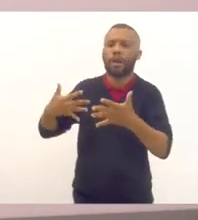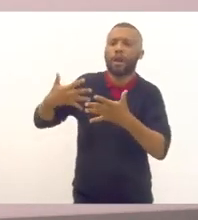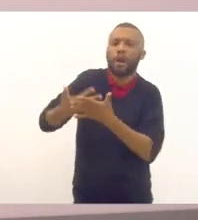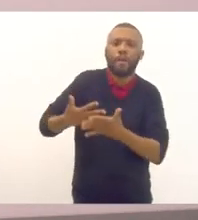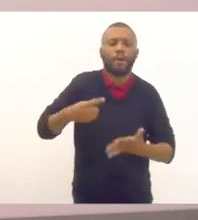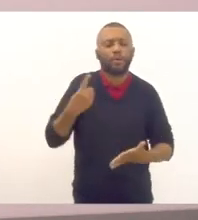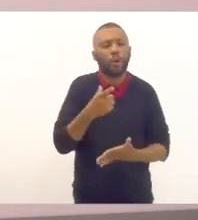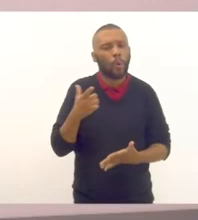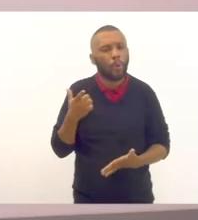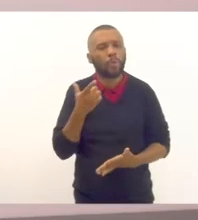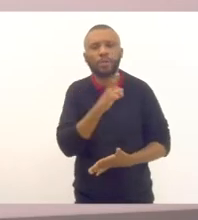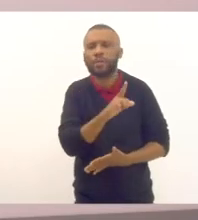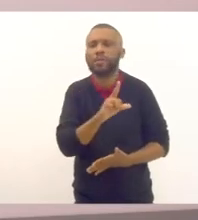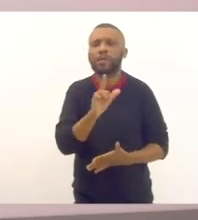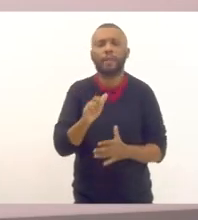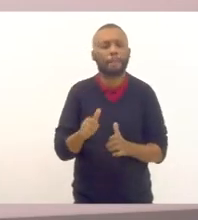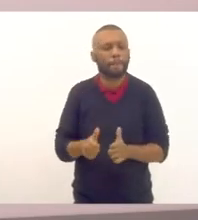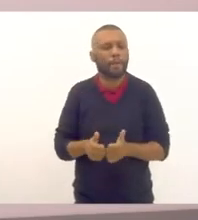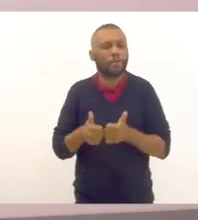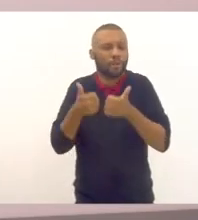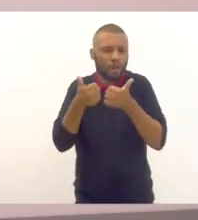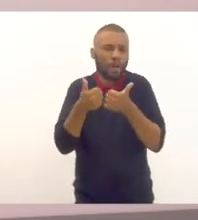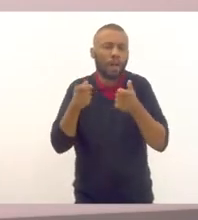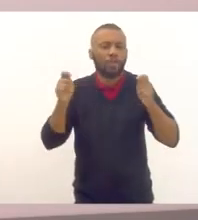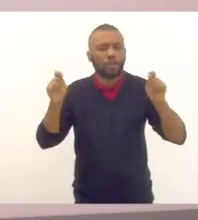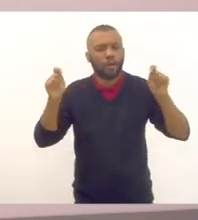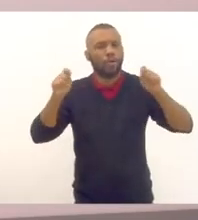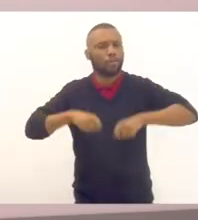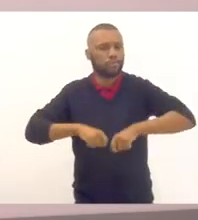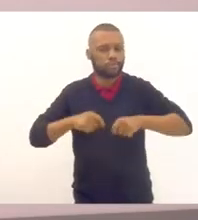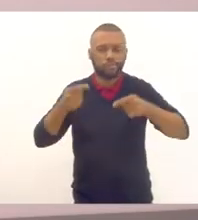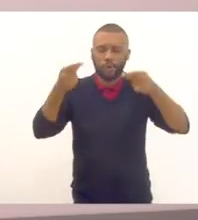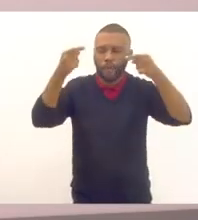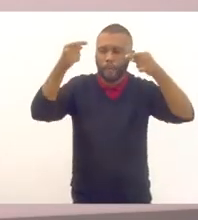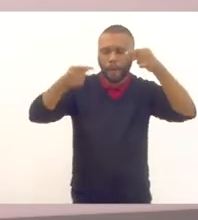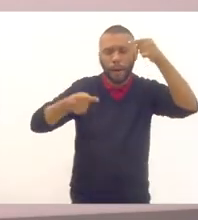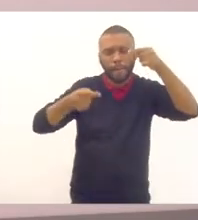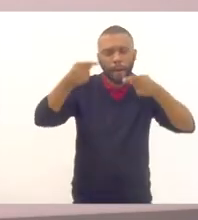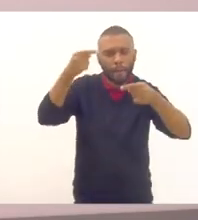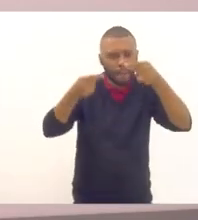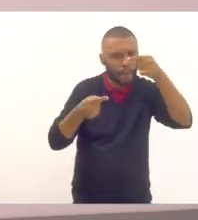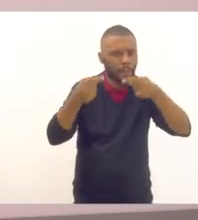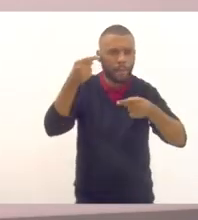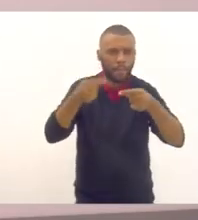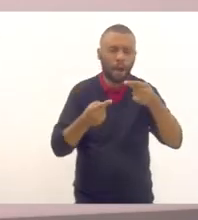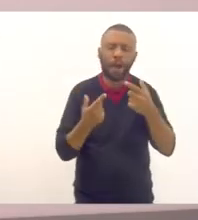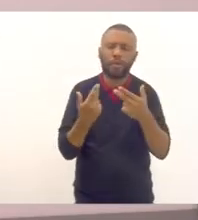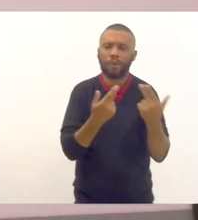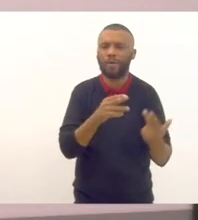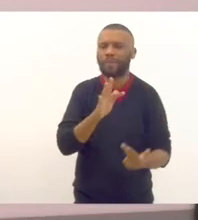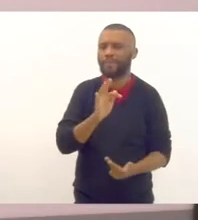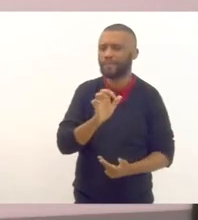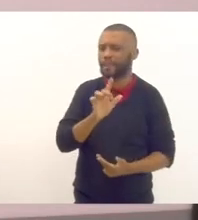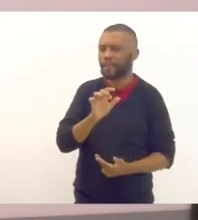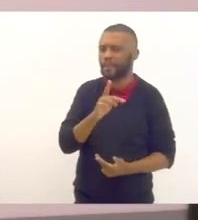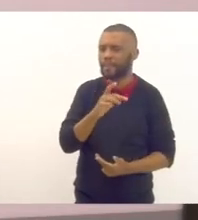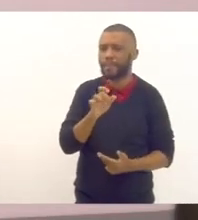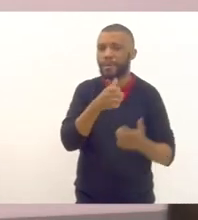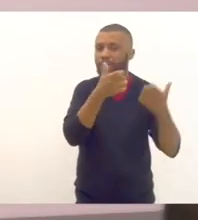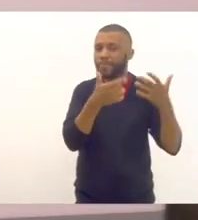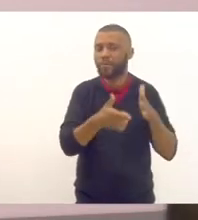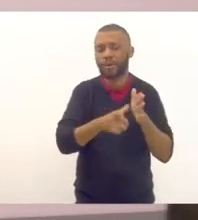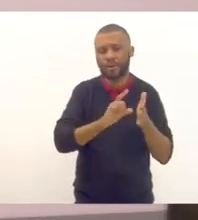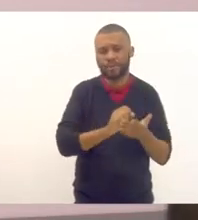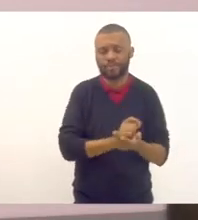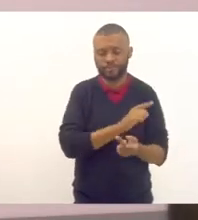consiga melhorar a nossa competitividade, como o Felipe colocou. Nós temos um estudo da